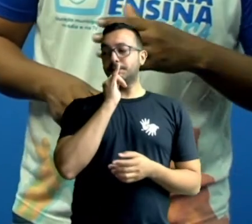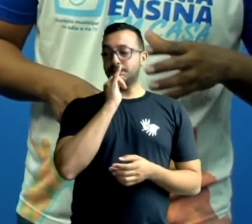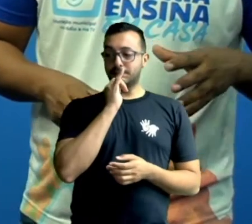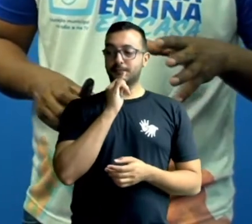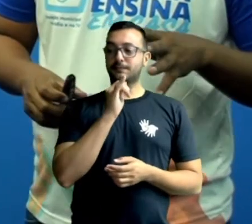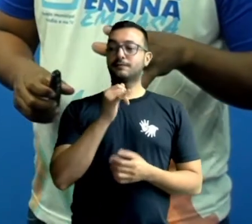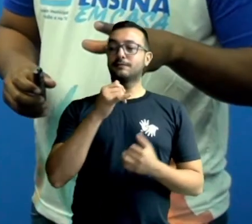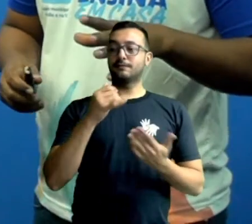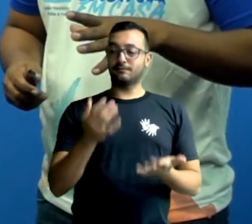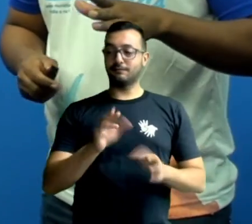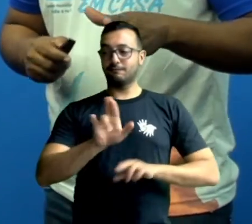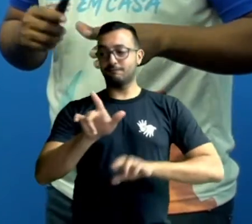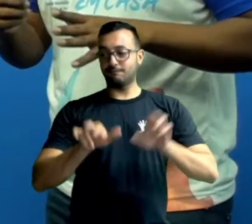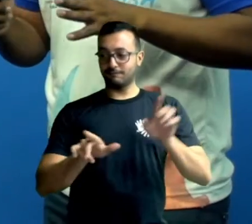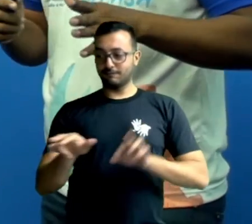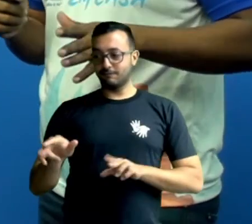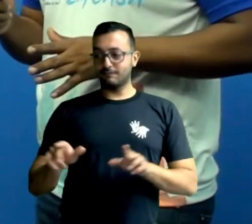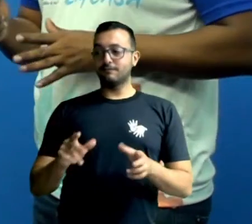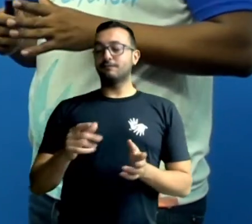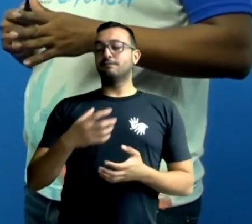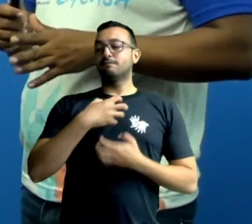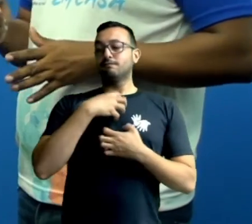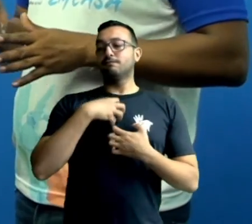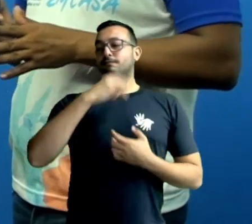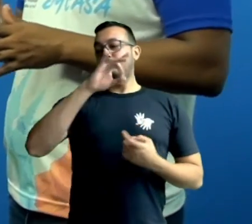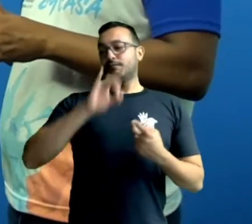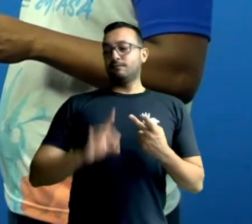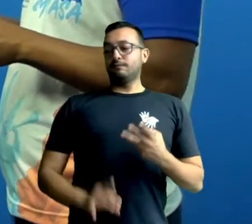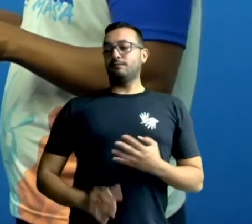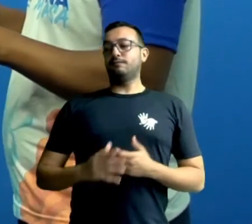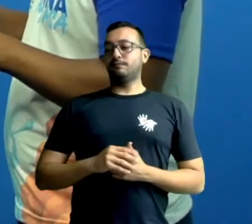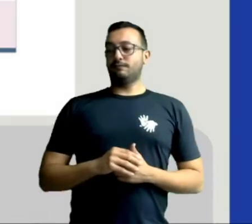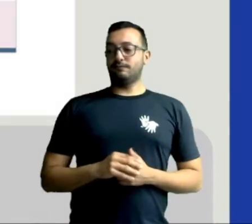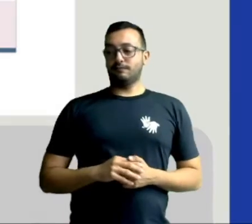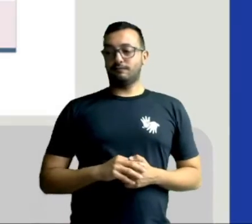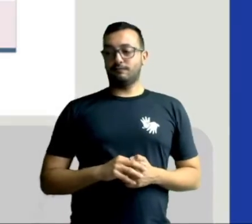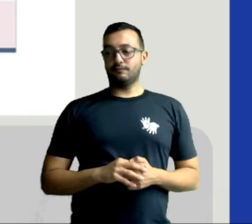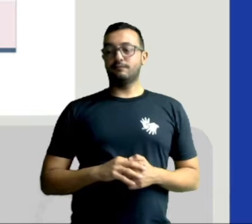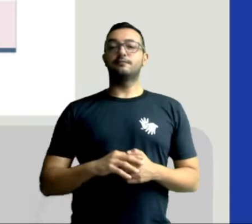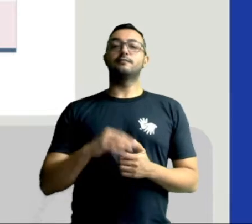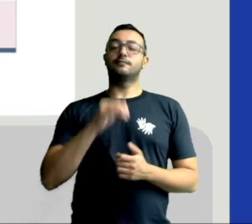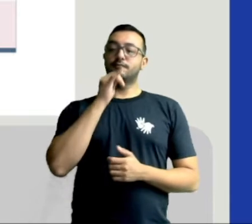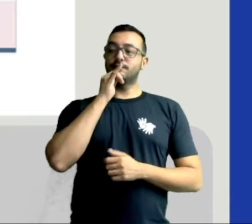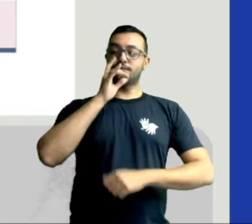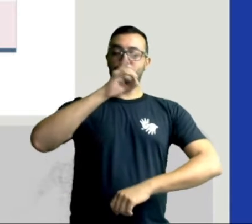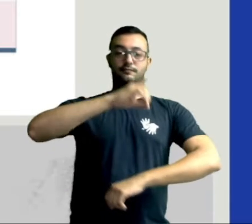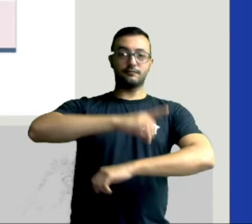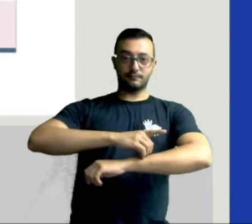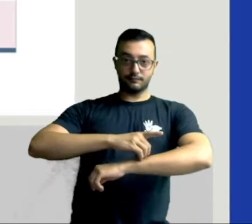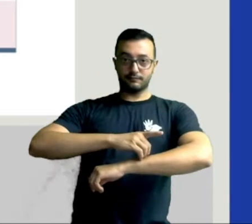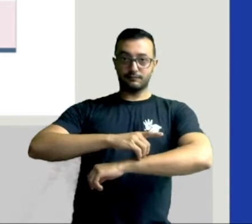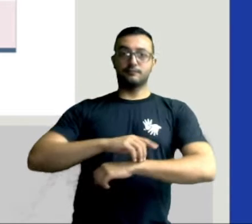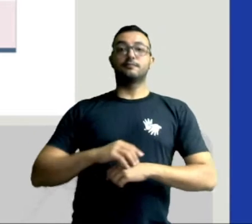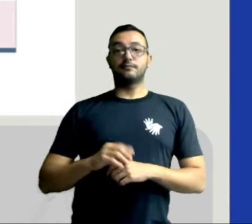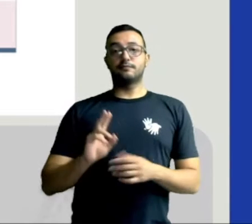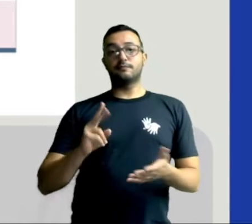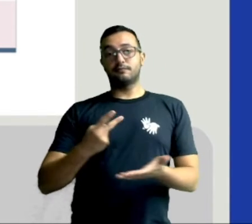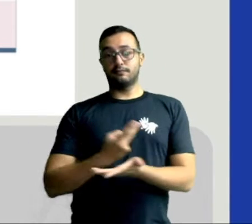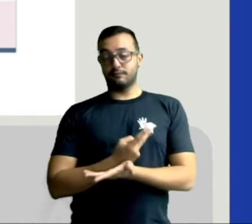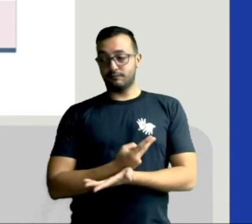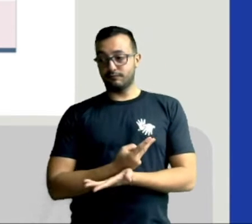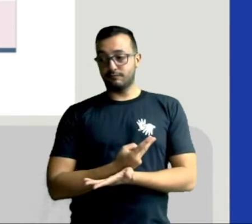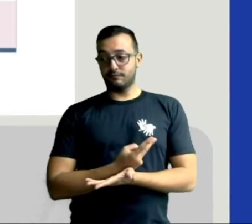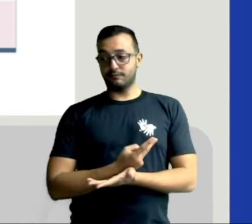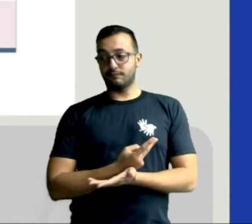exemplo, vamos ver as diferenças dos sintomas de cada doença. A dengue, por exemplo, ela